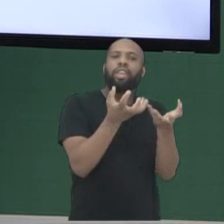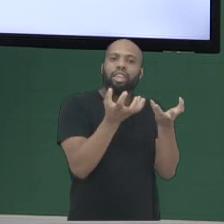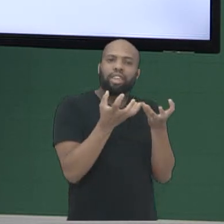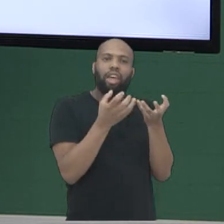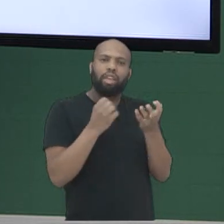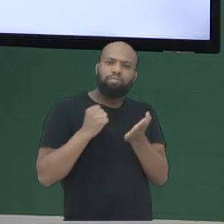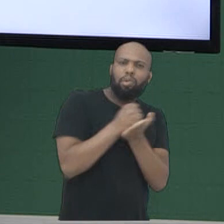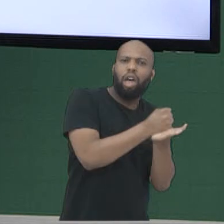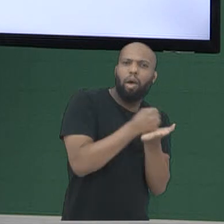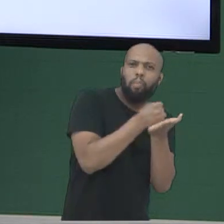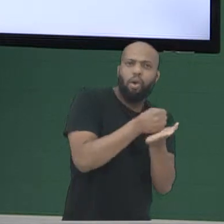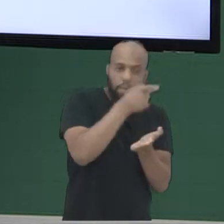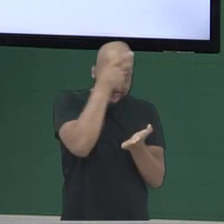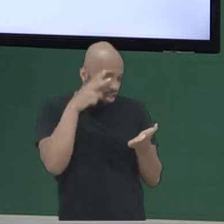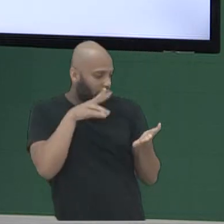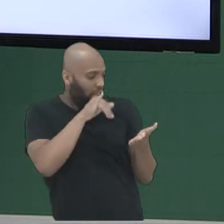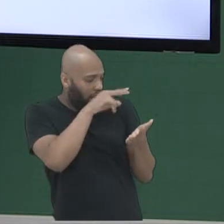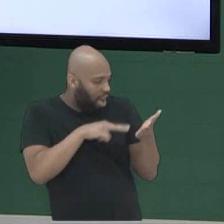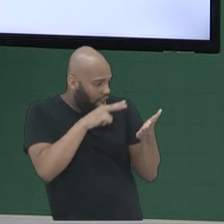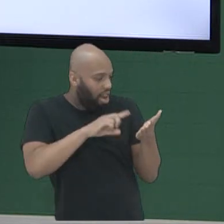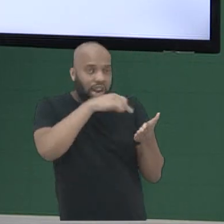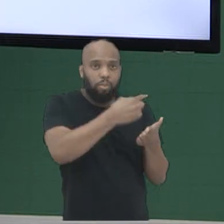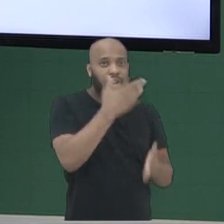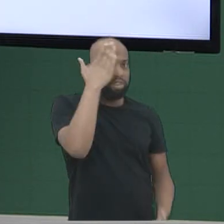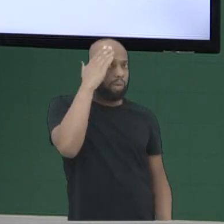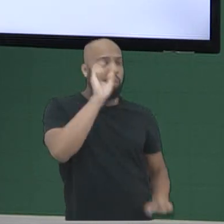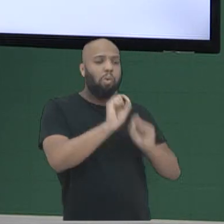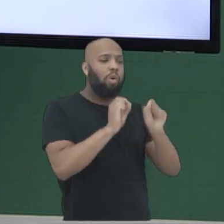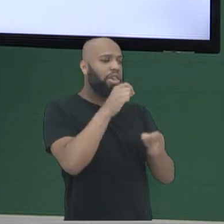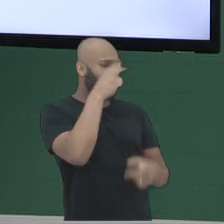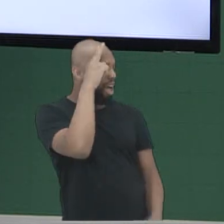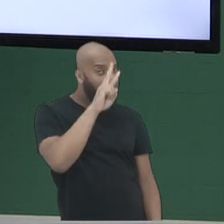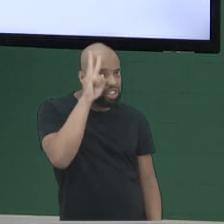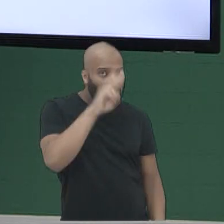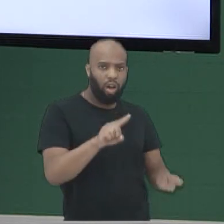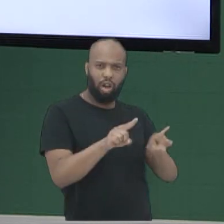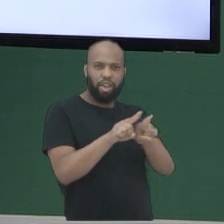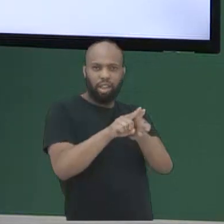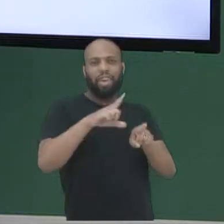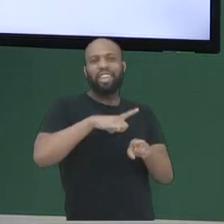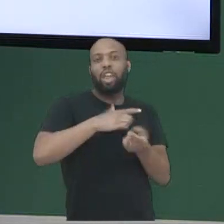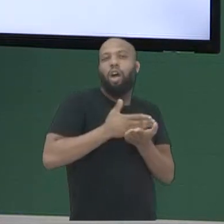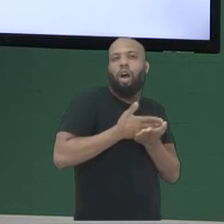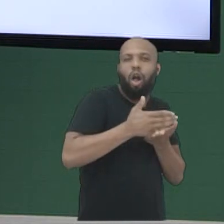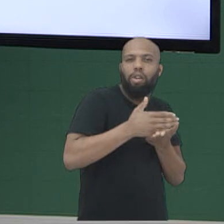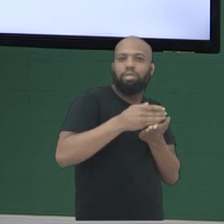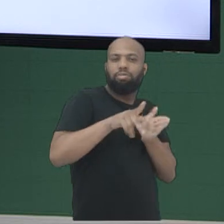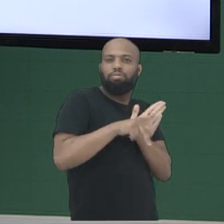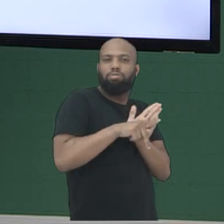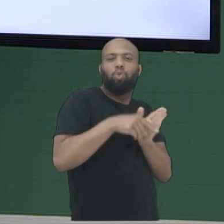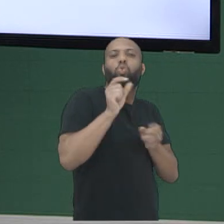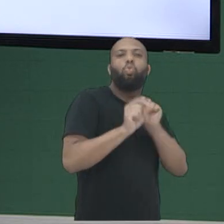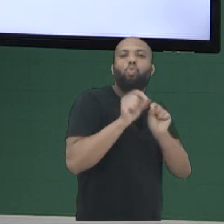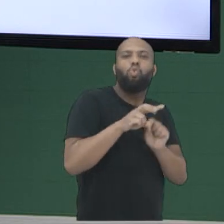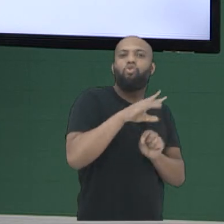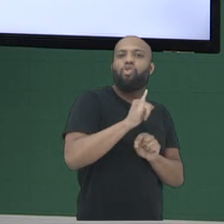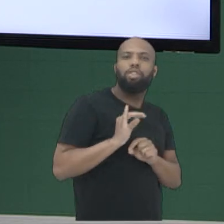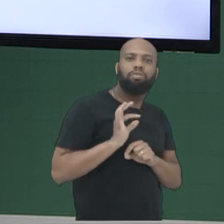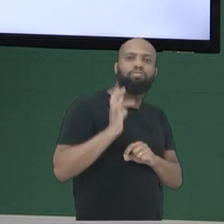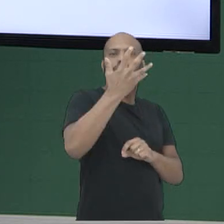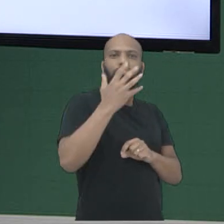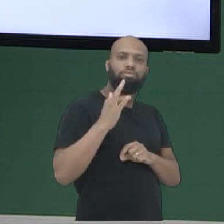mapa mental. Vamos olhar isso aos pouquinhos aí mais detalhado, tá? Esses 3 momentos aí. Vamos lá. Estrutura